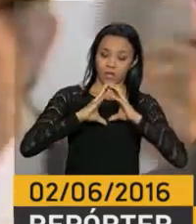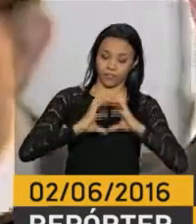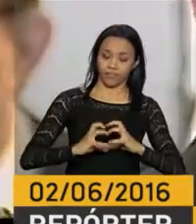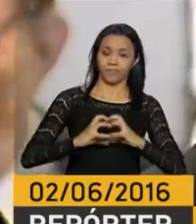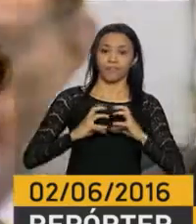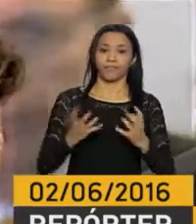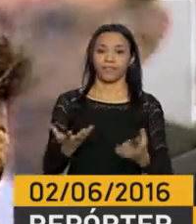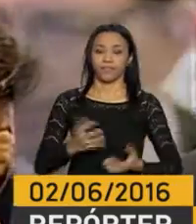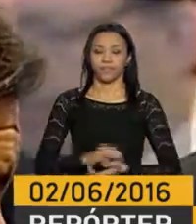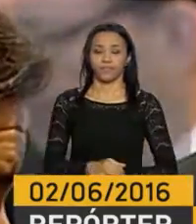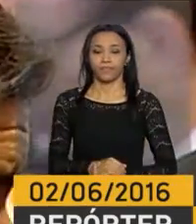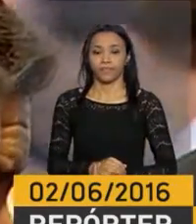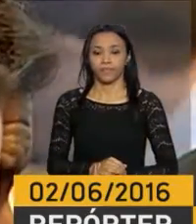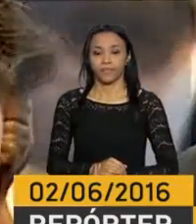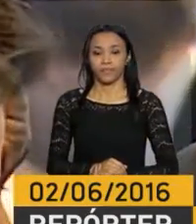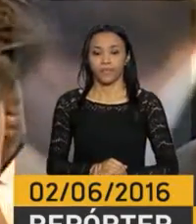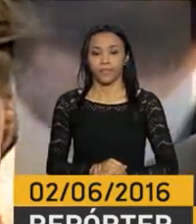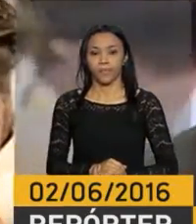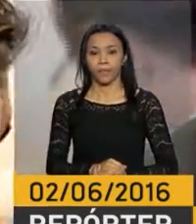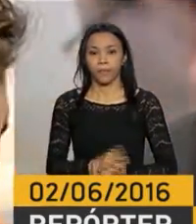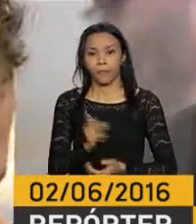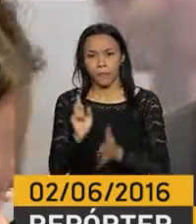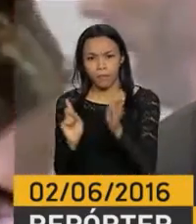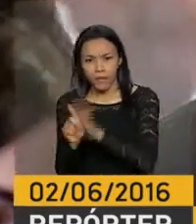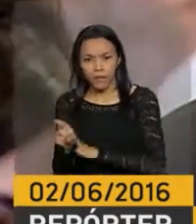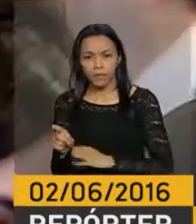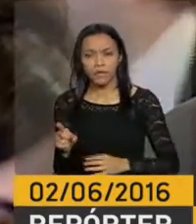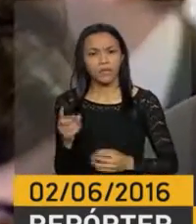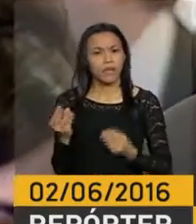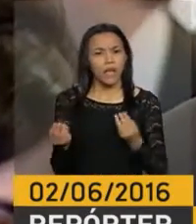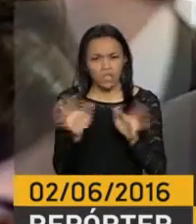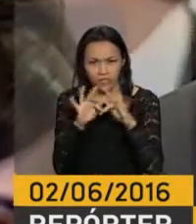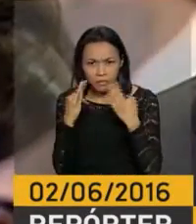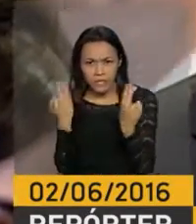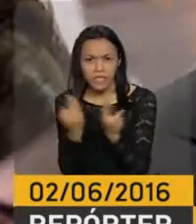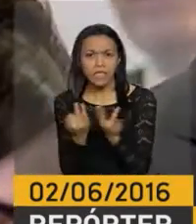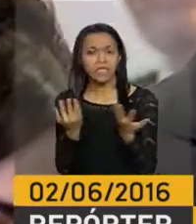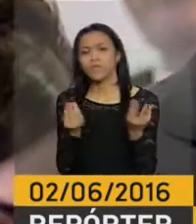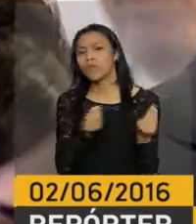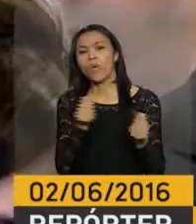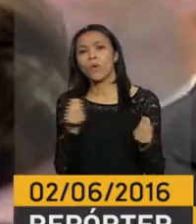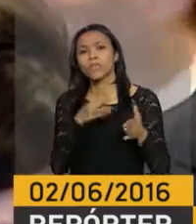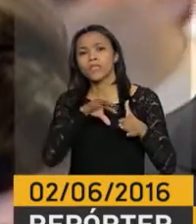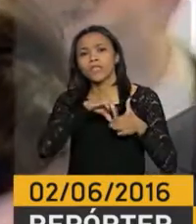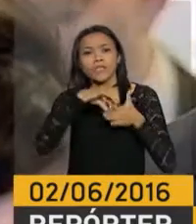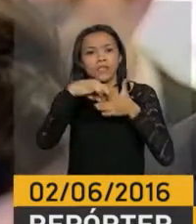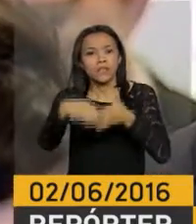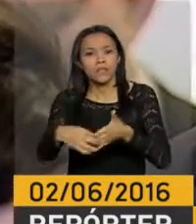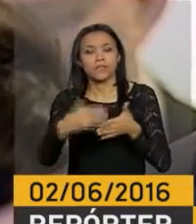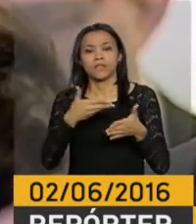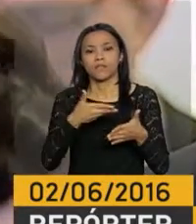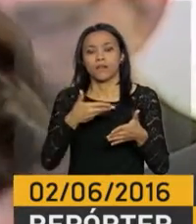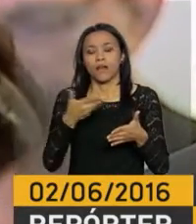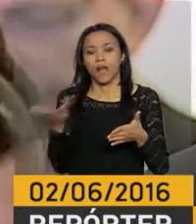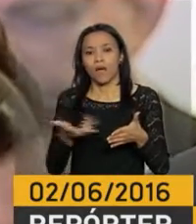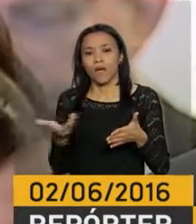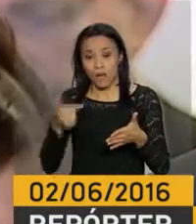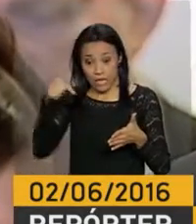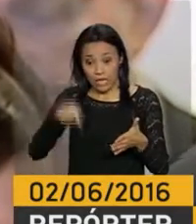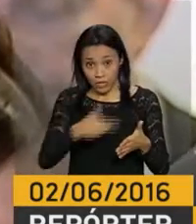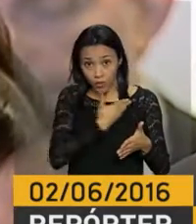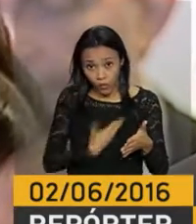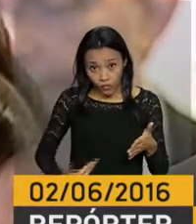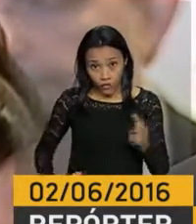tinha anunciado muitos planos, né, tanto de acompanhamento dessas famílias, das crianças e tudo mais. Como é que está sendo agora nesse governo?